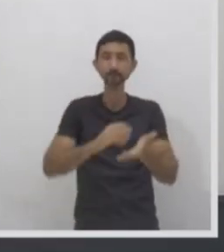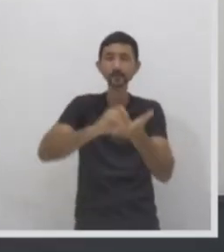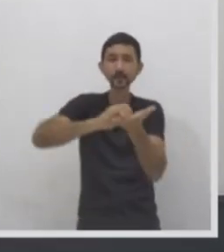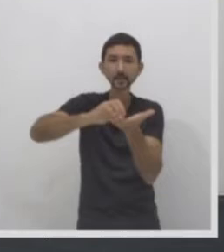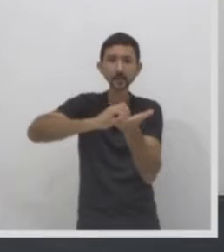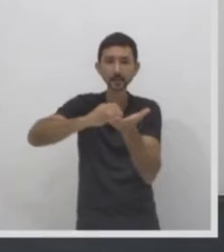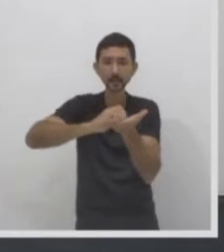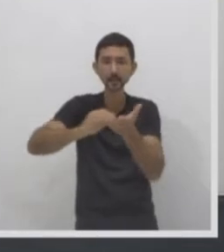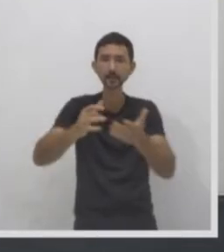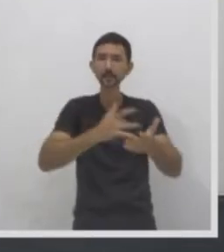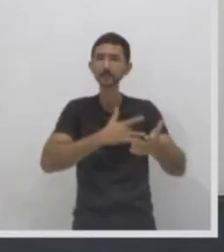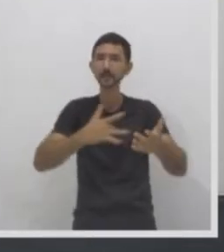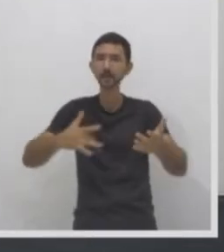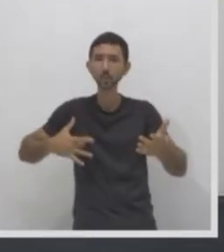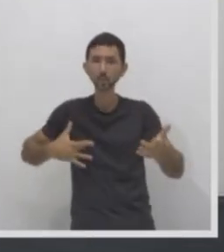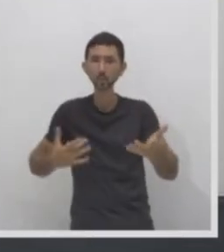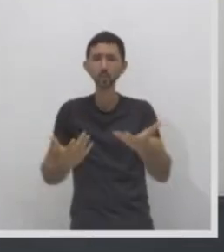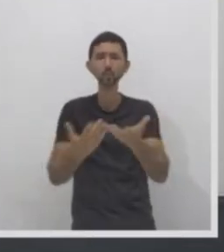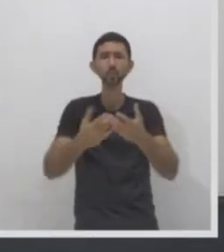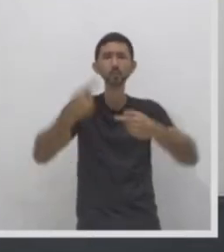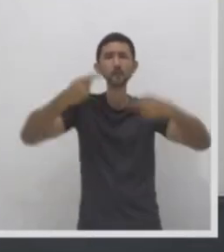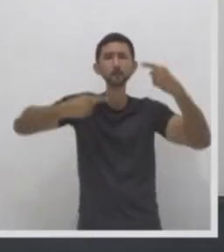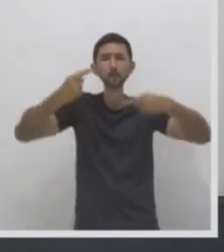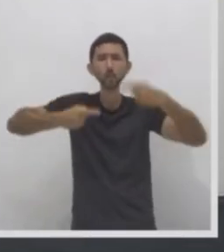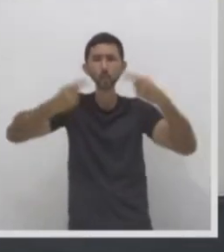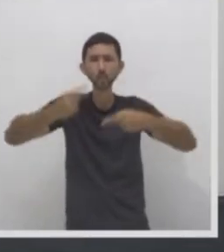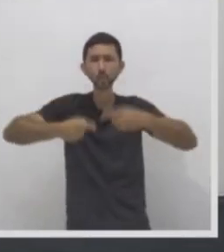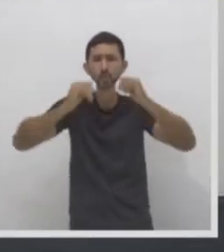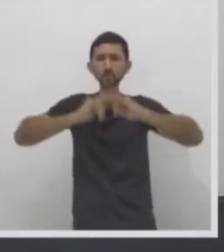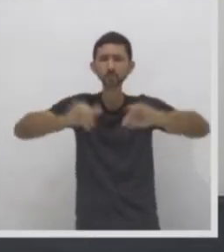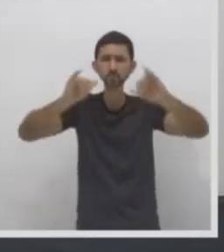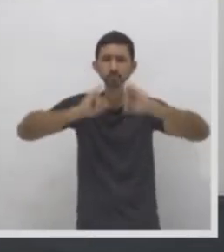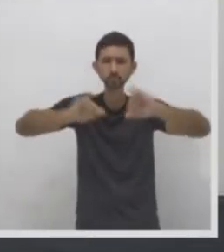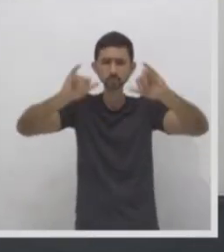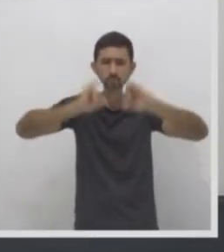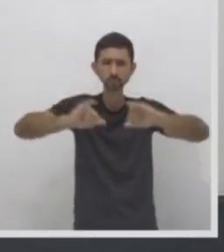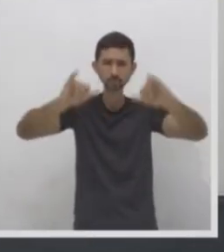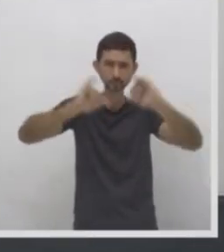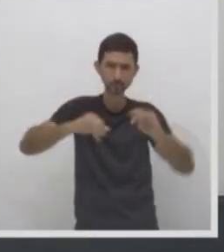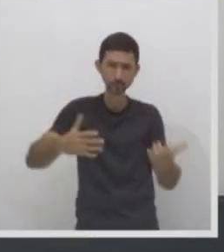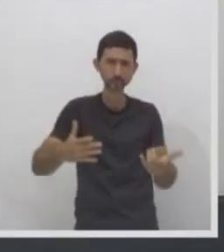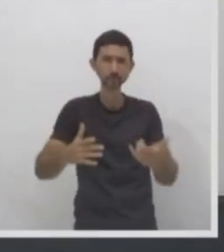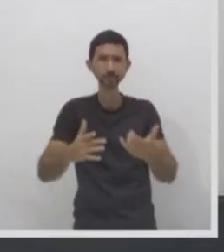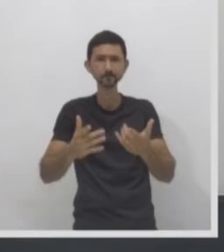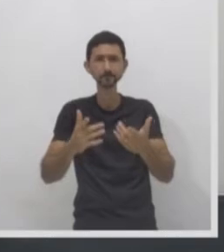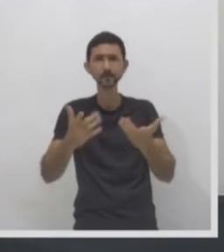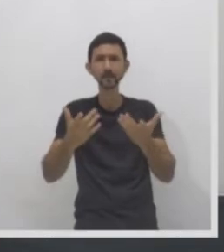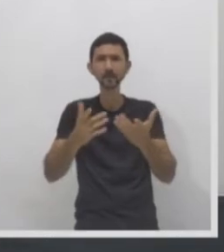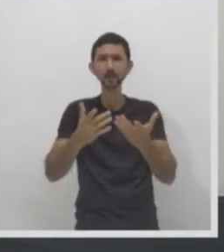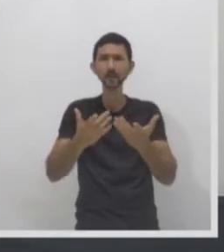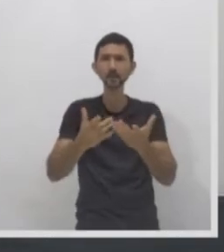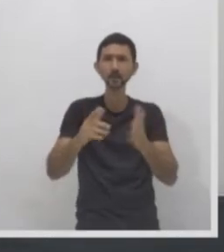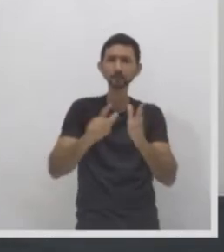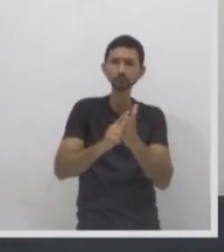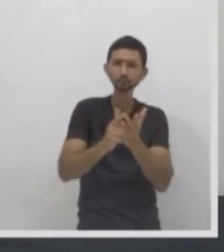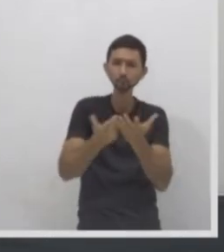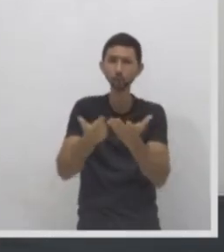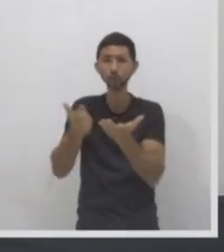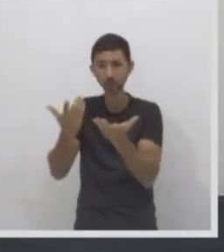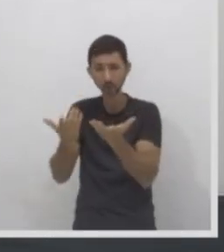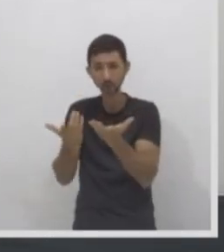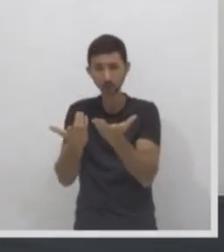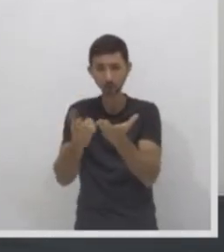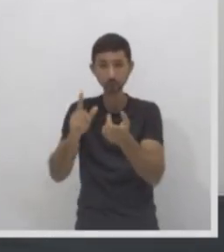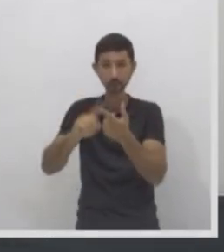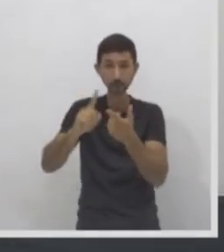nós temos perfis dos políticos em que eles divulgam algumas notícias, nós temos jornais que existem na forma impressa, mas